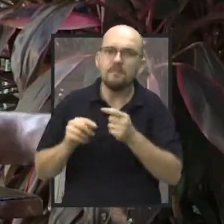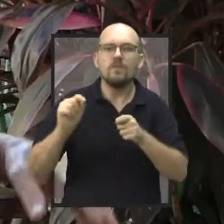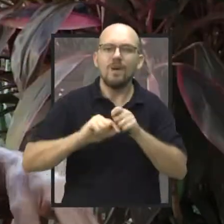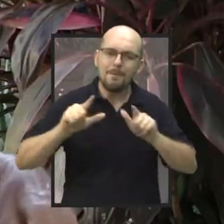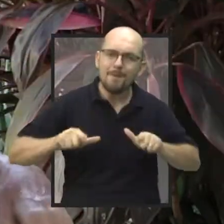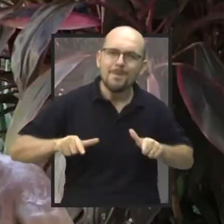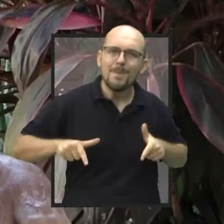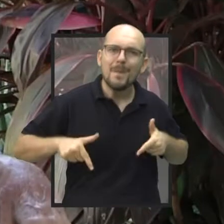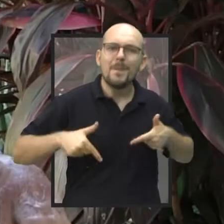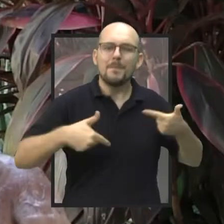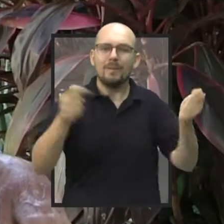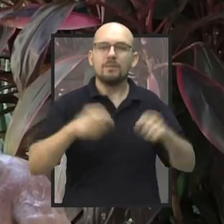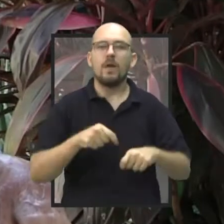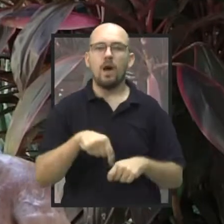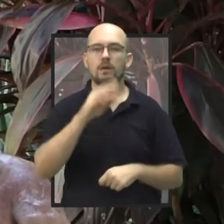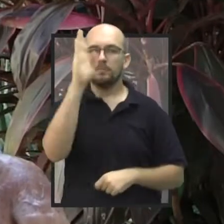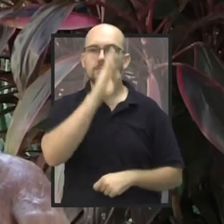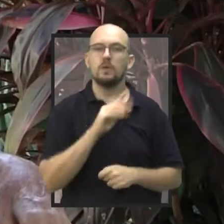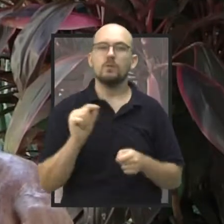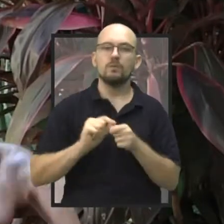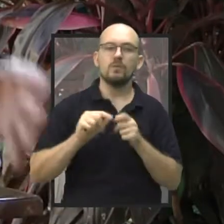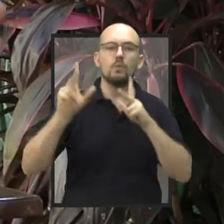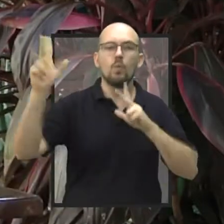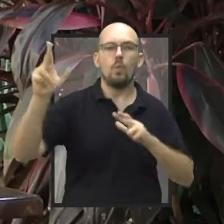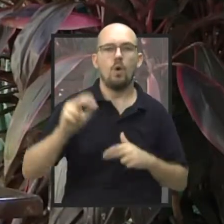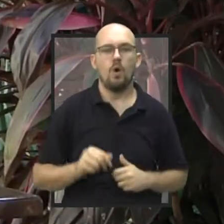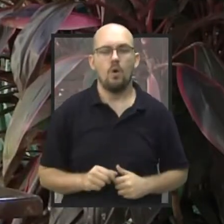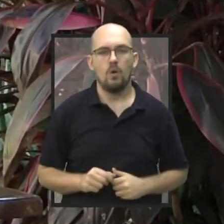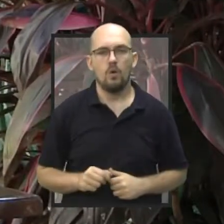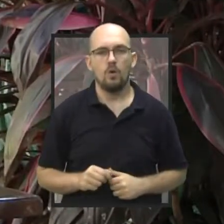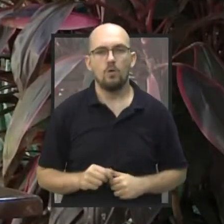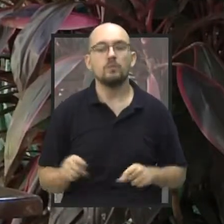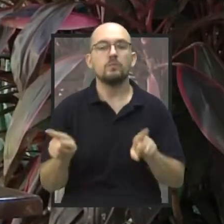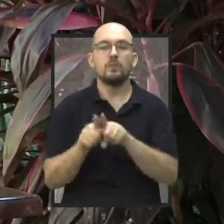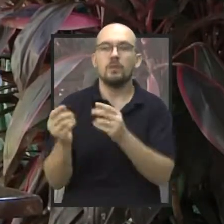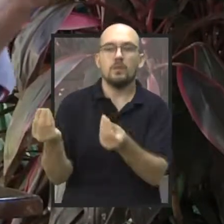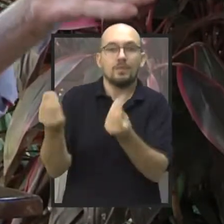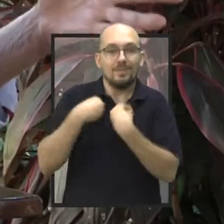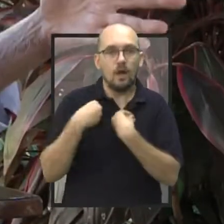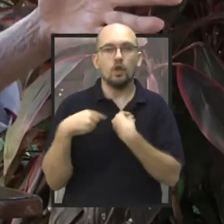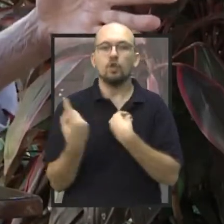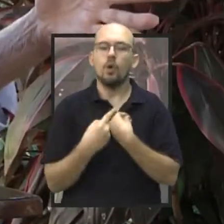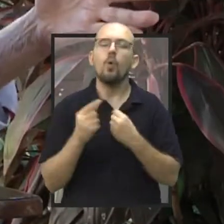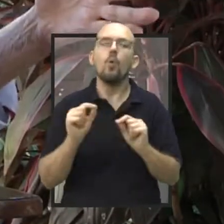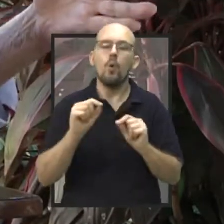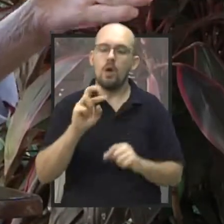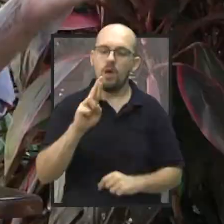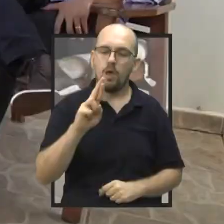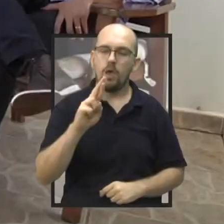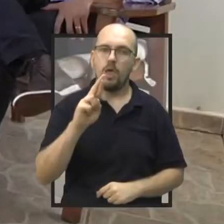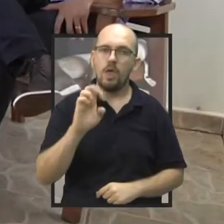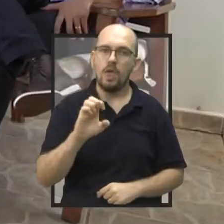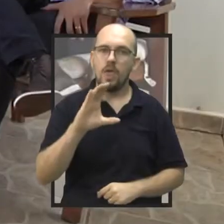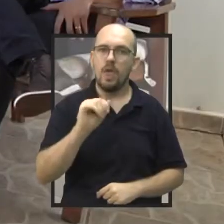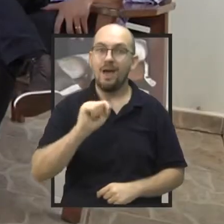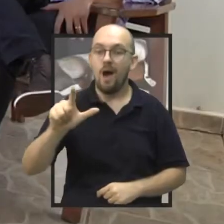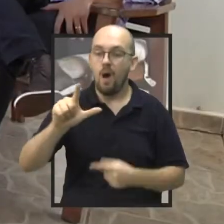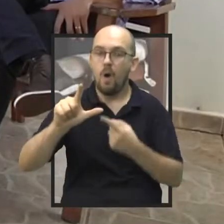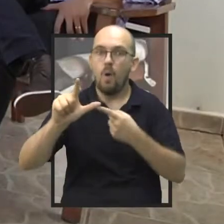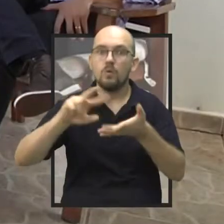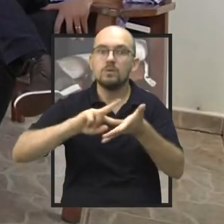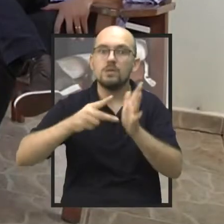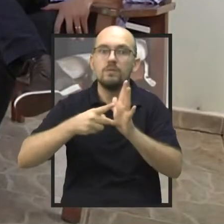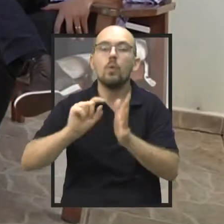pregando hoje para que haja no Brasil. E traz para nós o RECAL. O RECAL é o